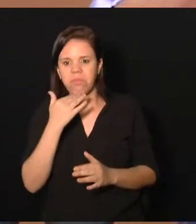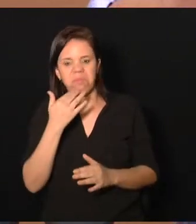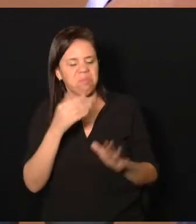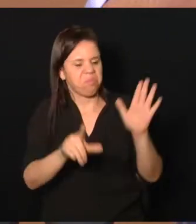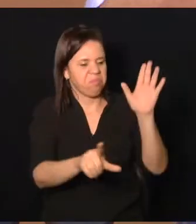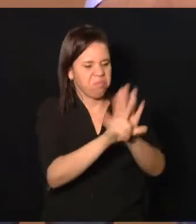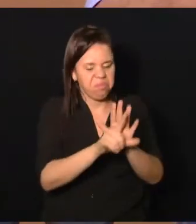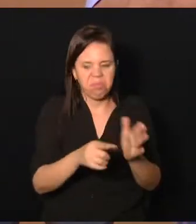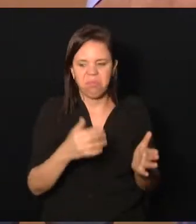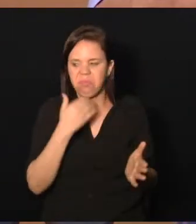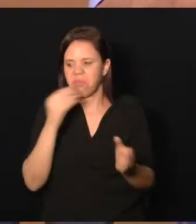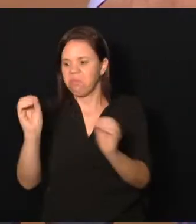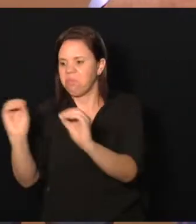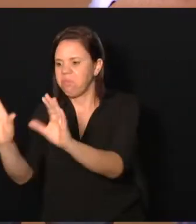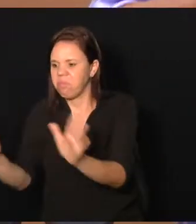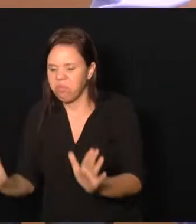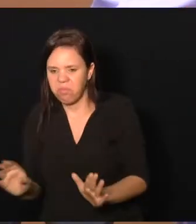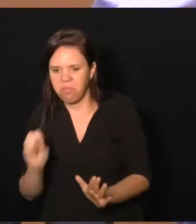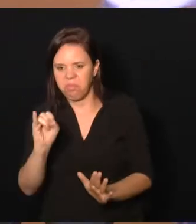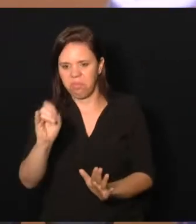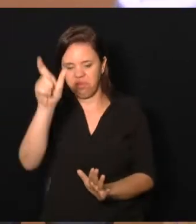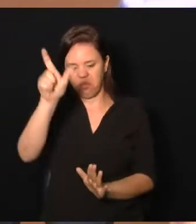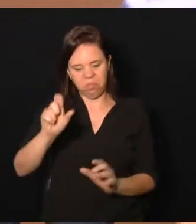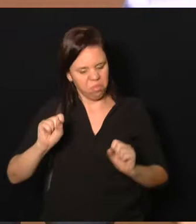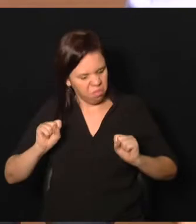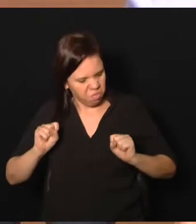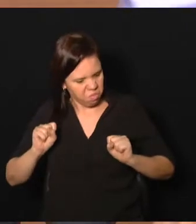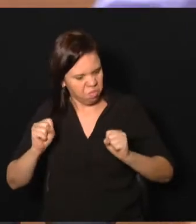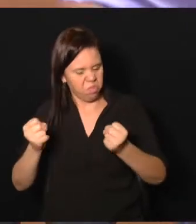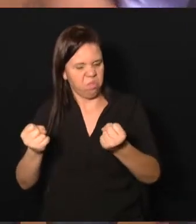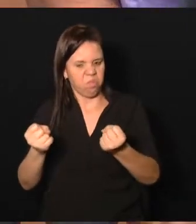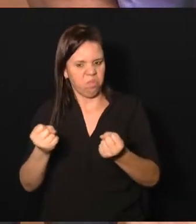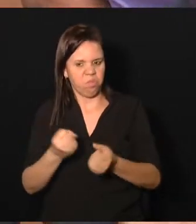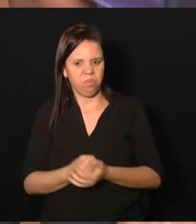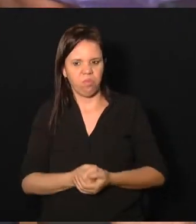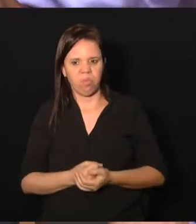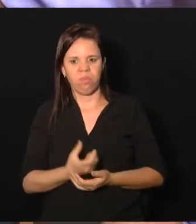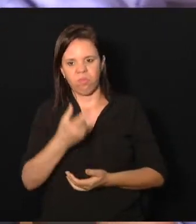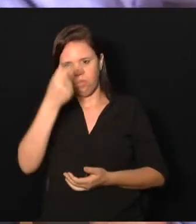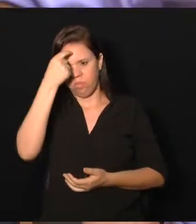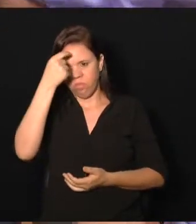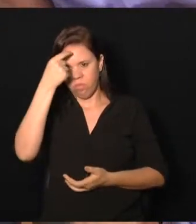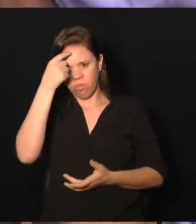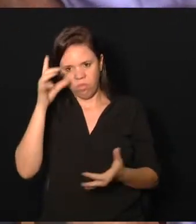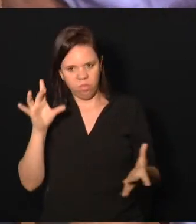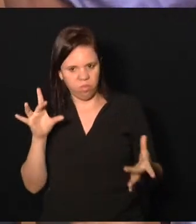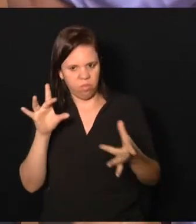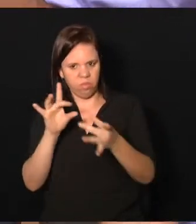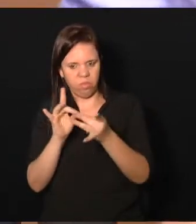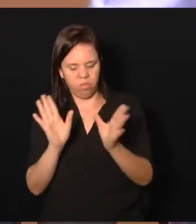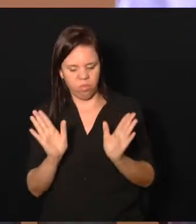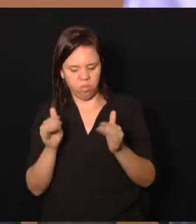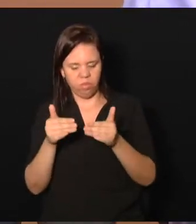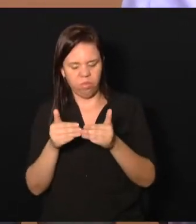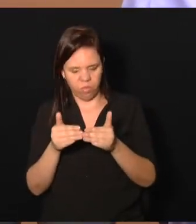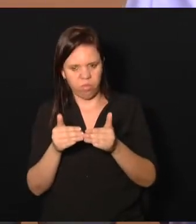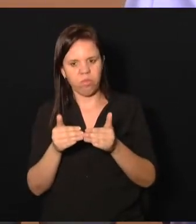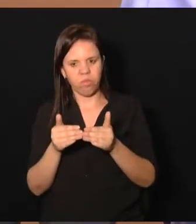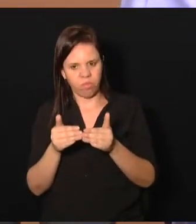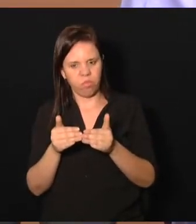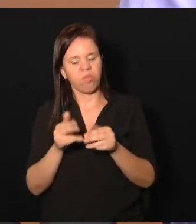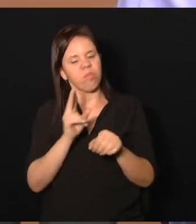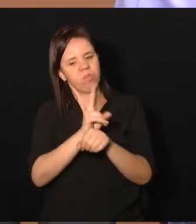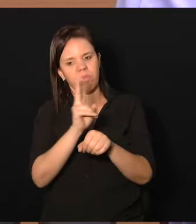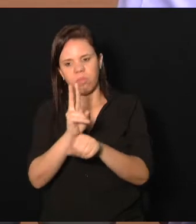não adianta nada, se as pessoas não tiverem um senso comum voltado àqueles